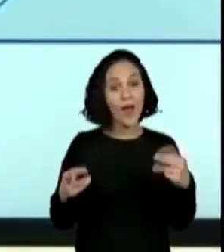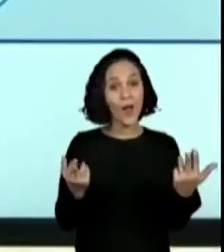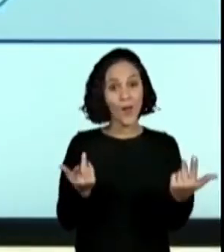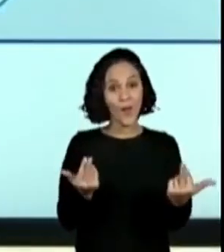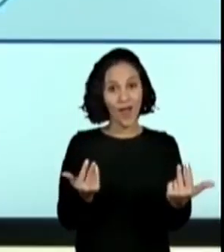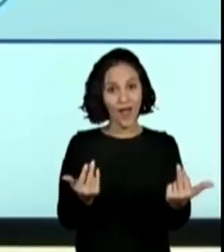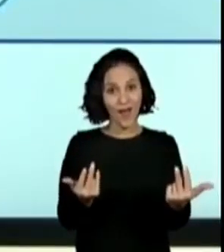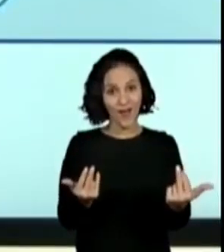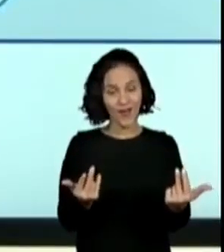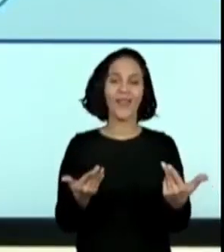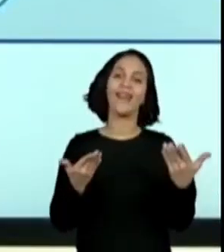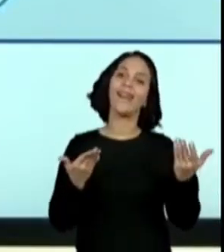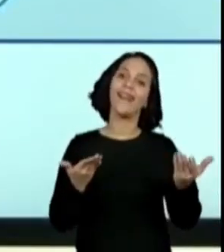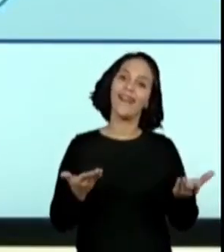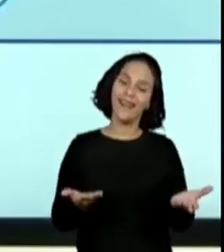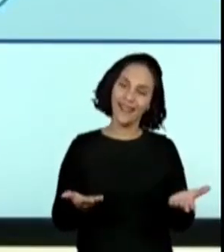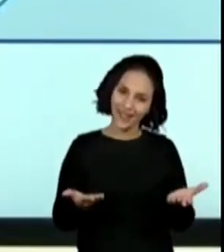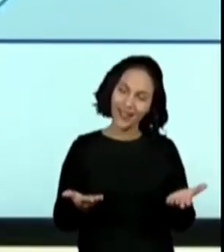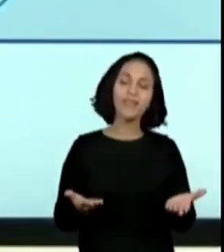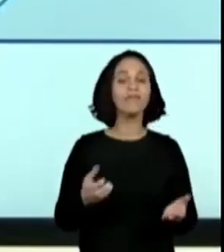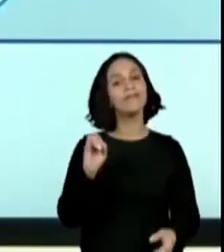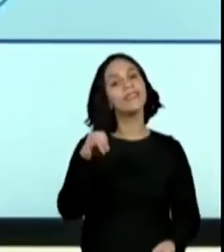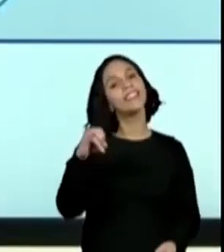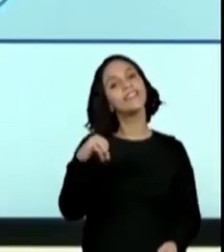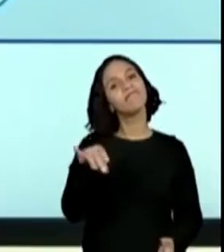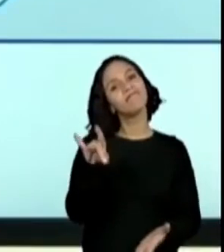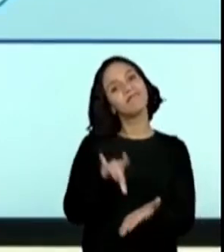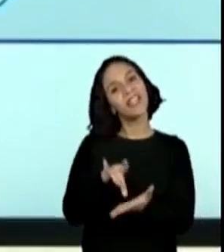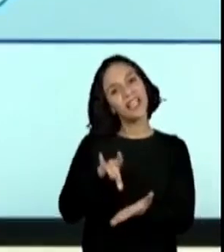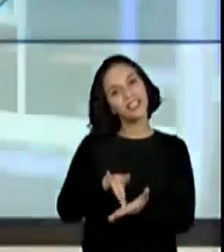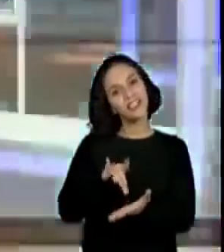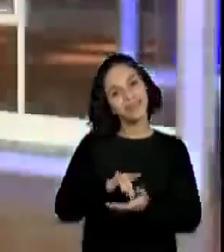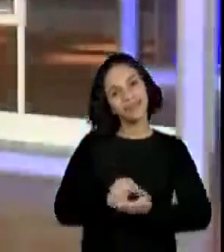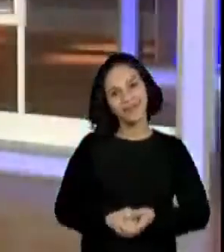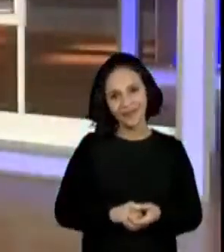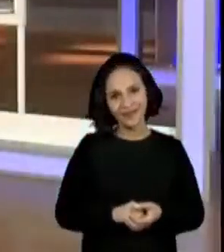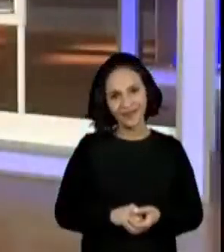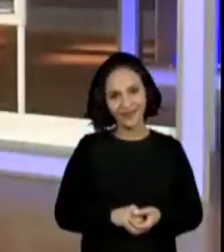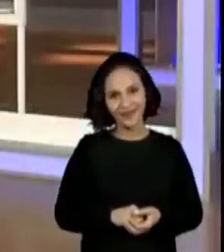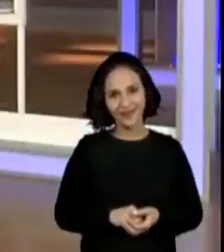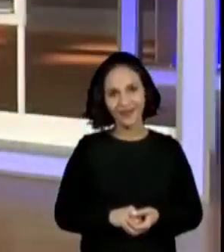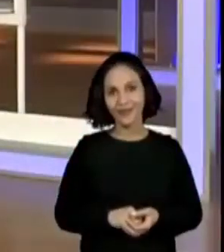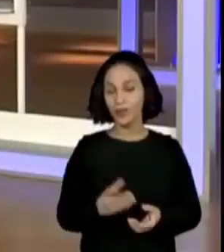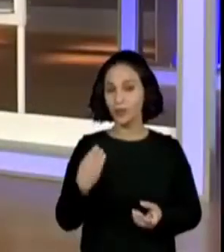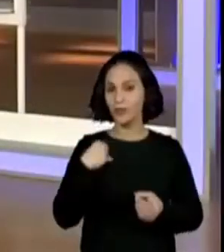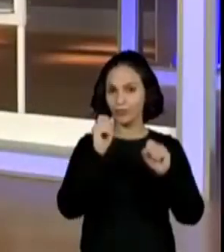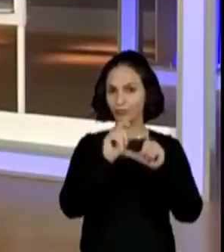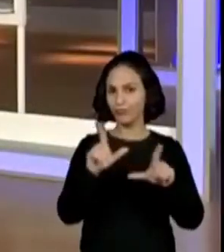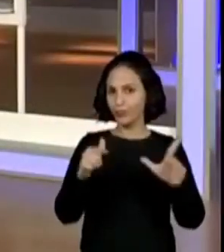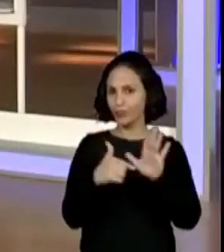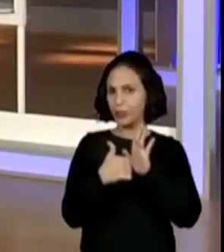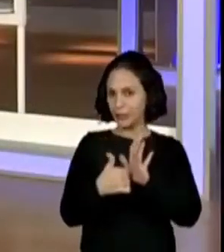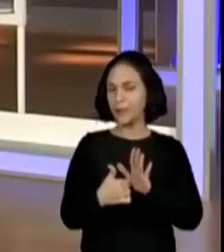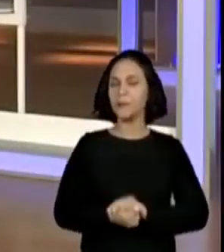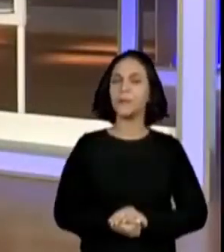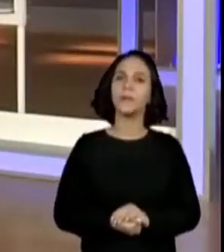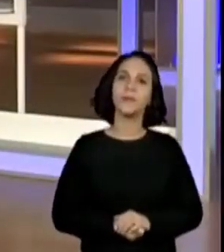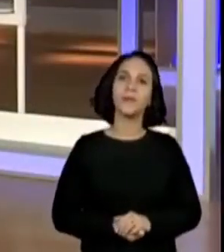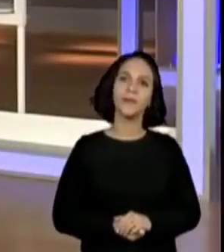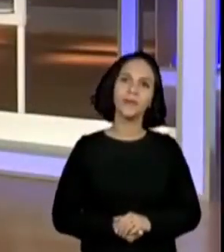sentenças são iguais Sim ela é verdadeira Vou colocar aqui na telinha para